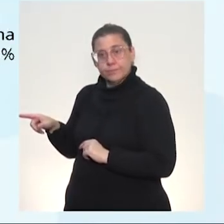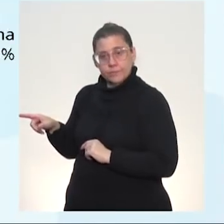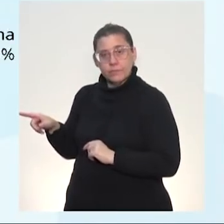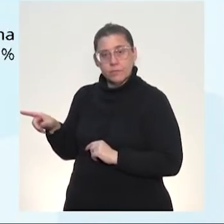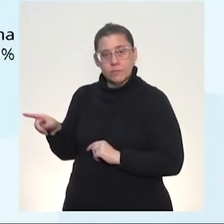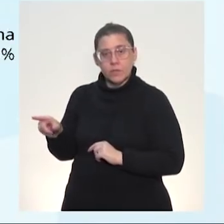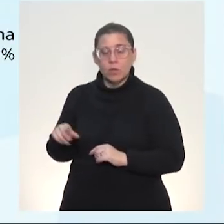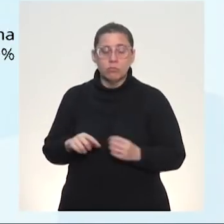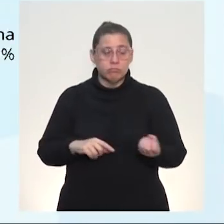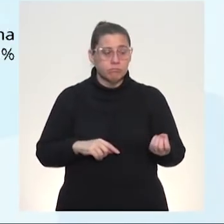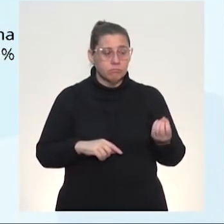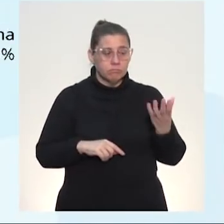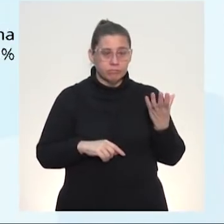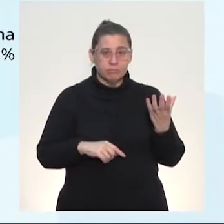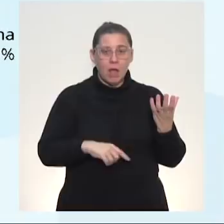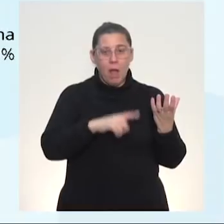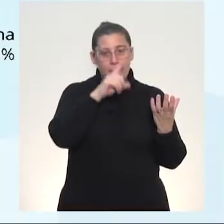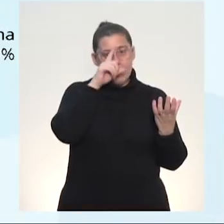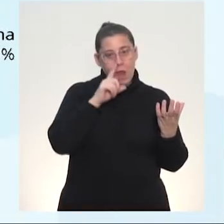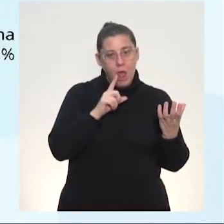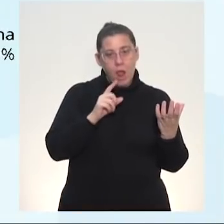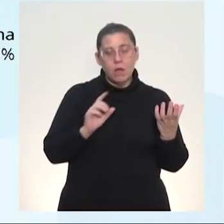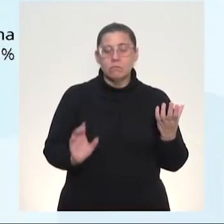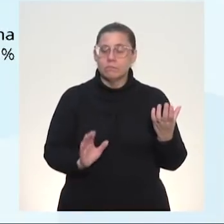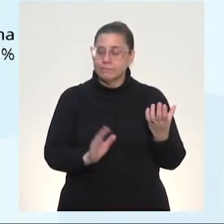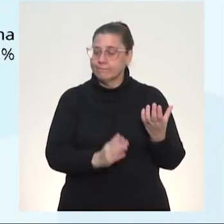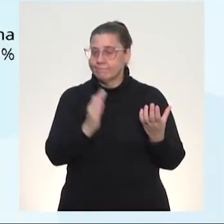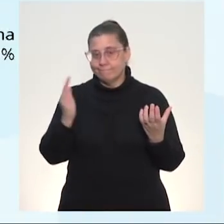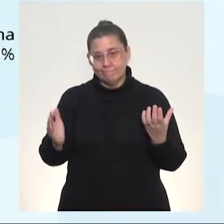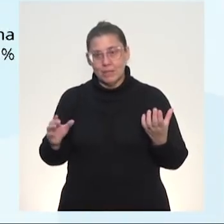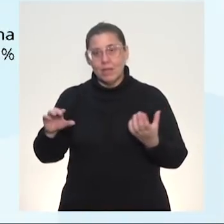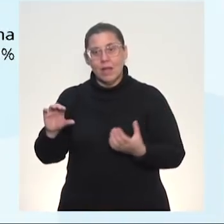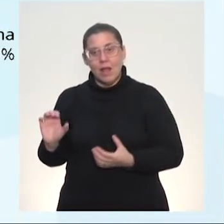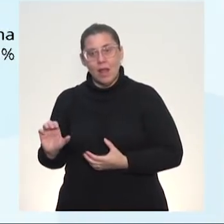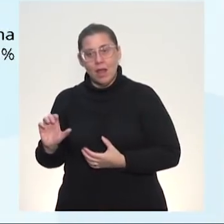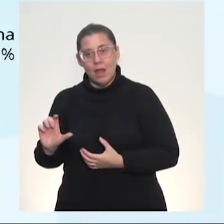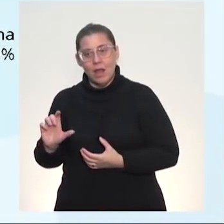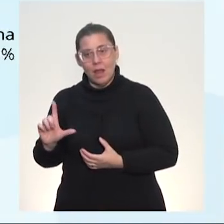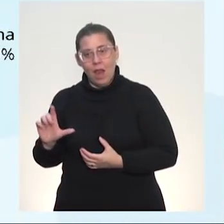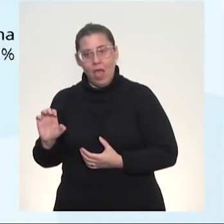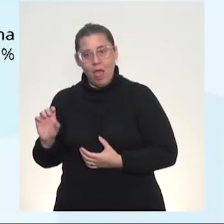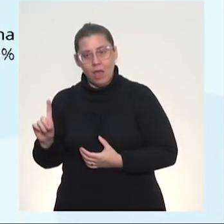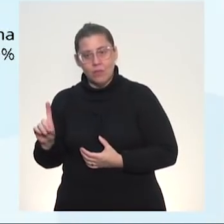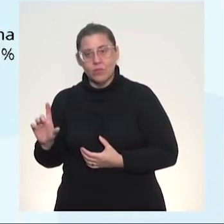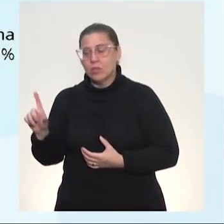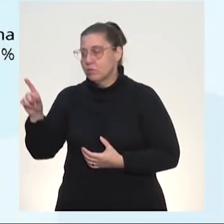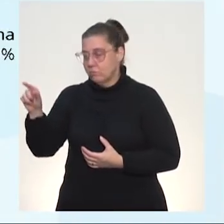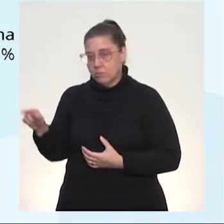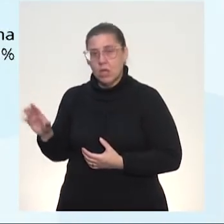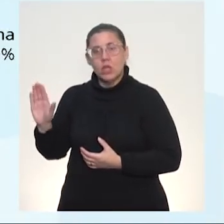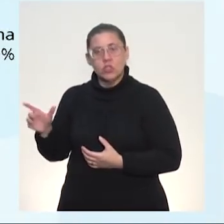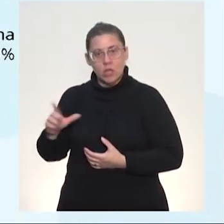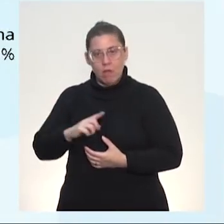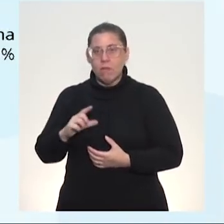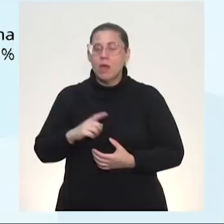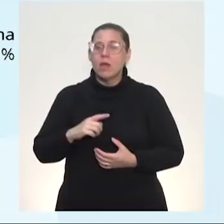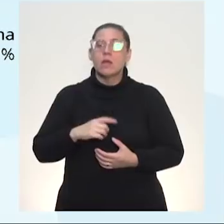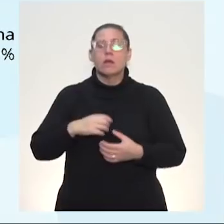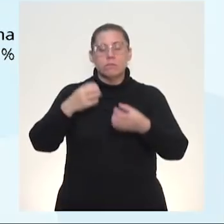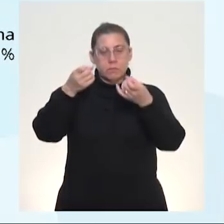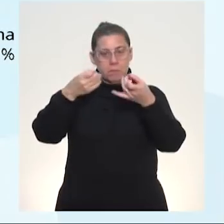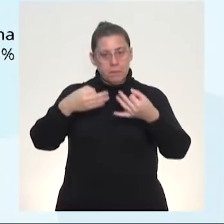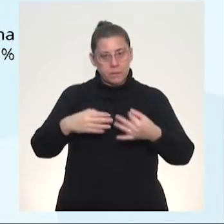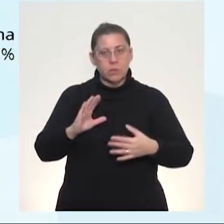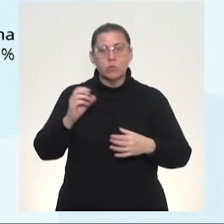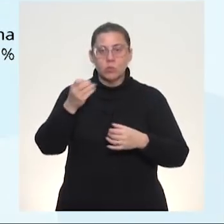uma lâmpada incandescente com uma de LED. Então, a gente já trouxe para vocês aqui. Tem a descrição no slide, mas a